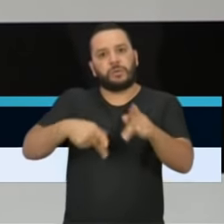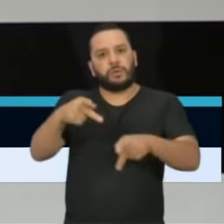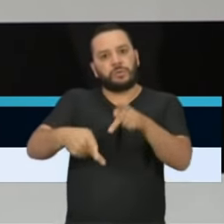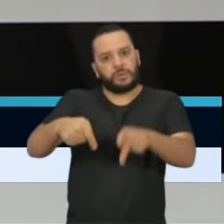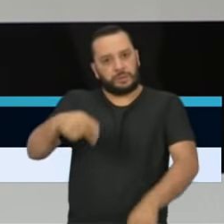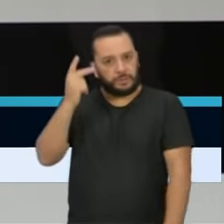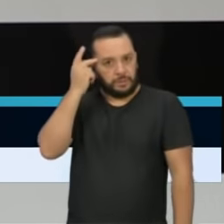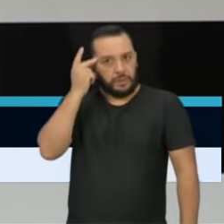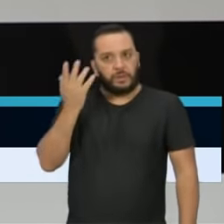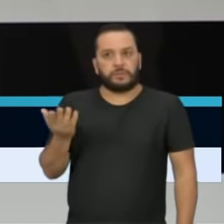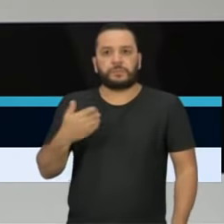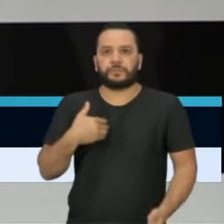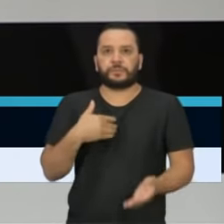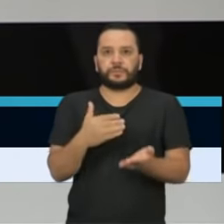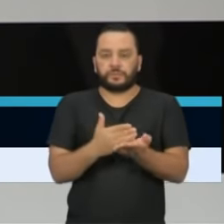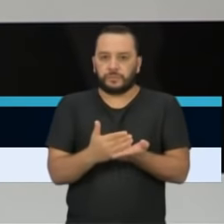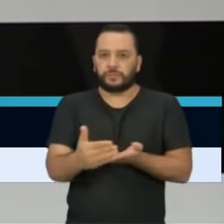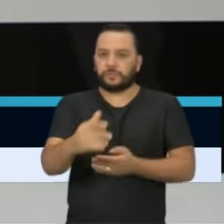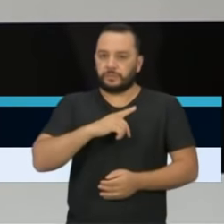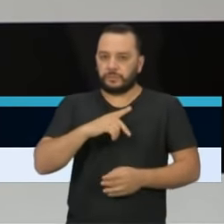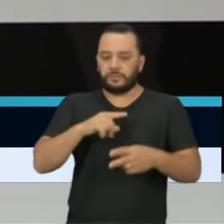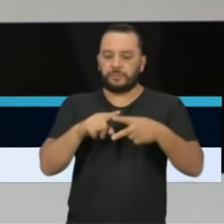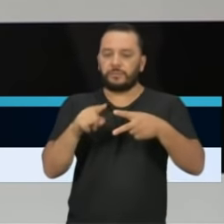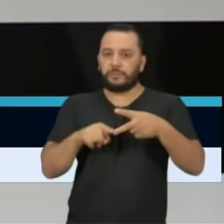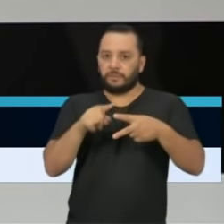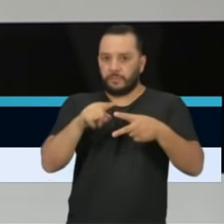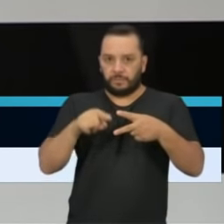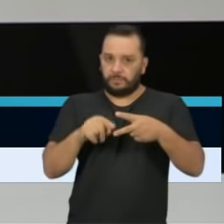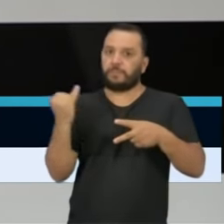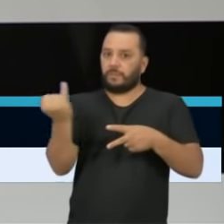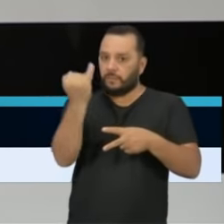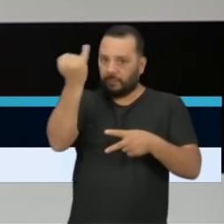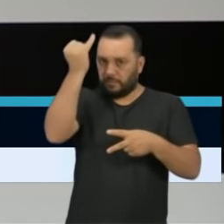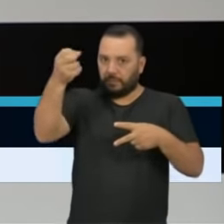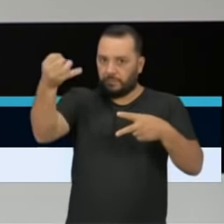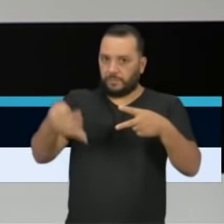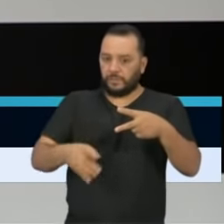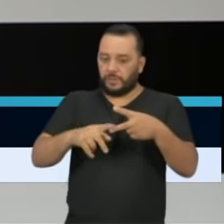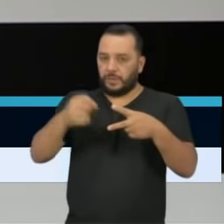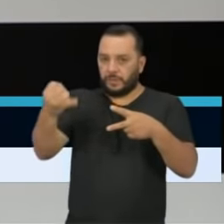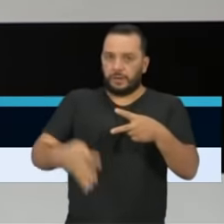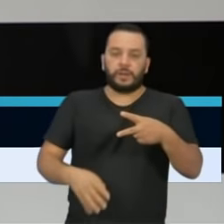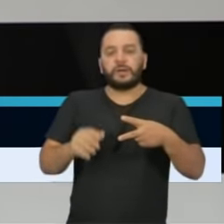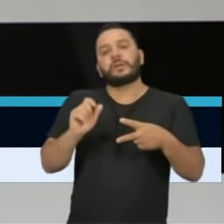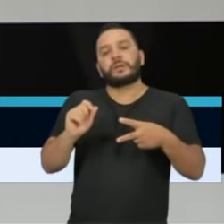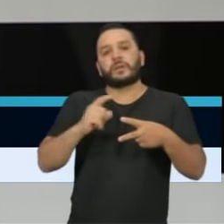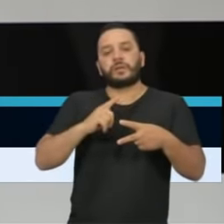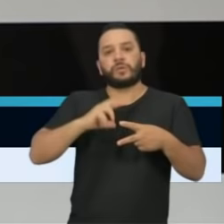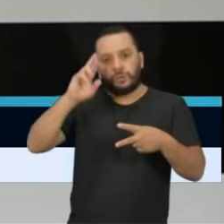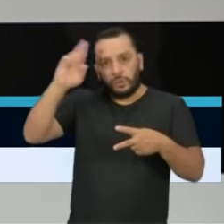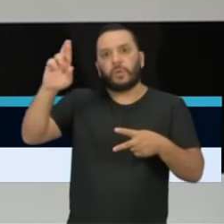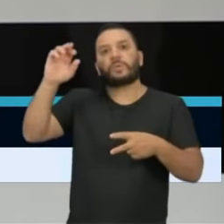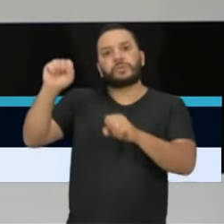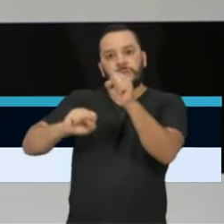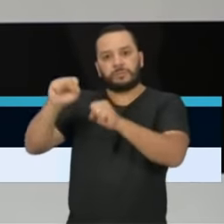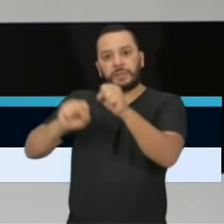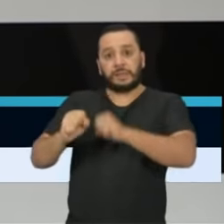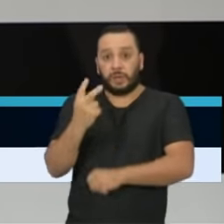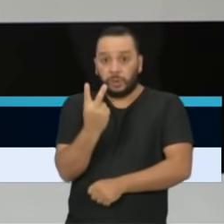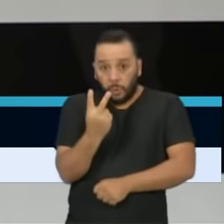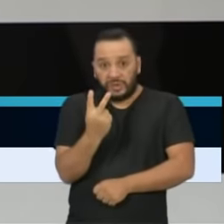Quero começar aqui fazendo dois registros muito importantes a dois dirigentes empresariais que tomaram